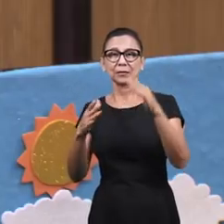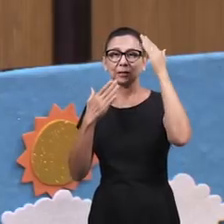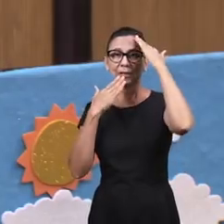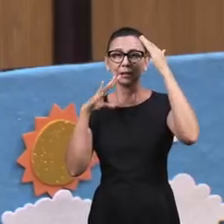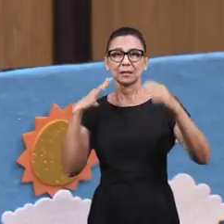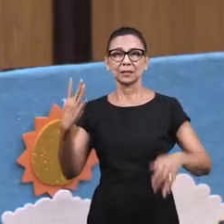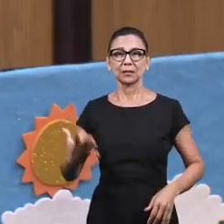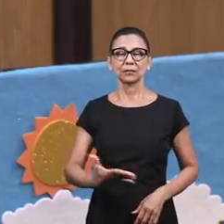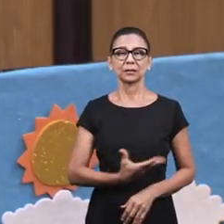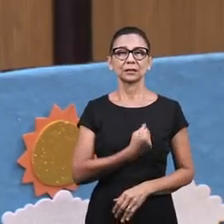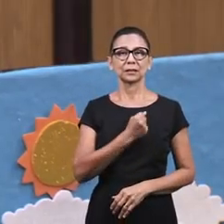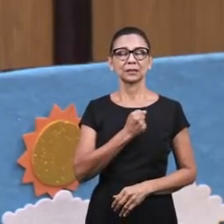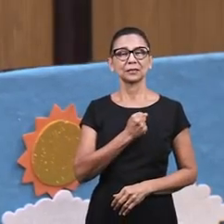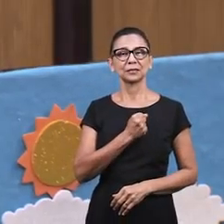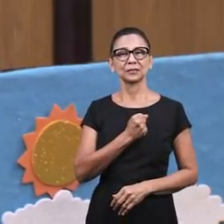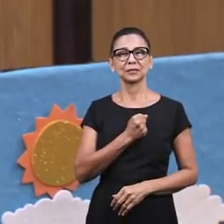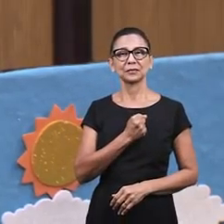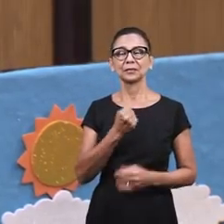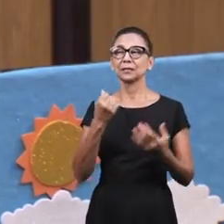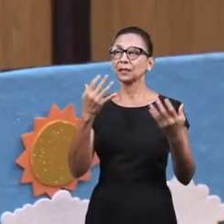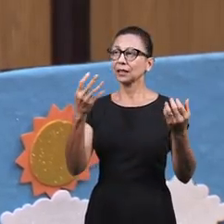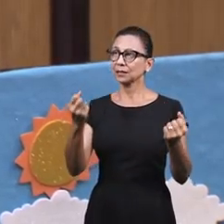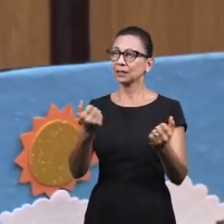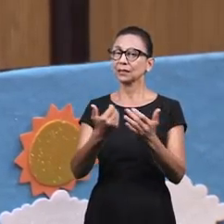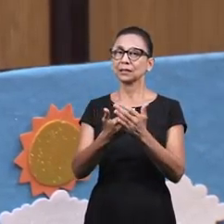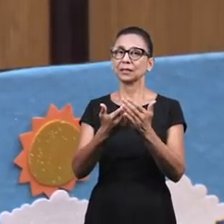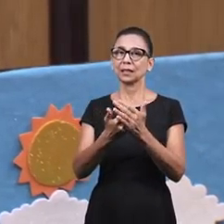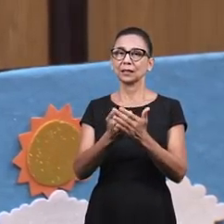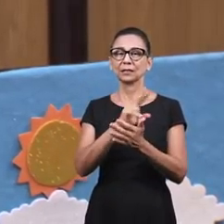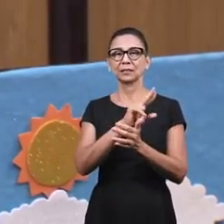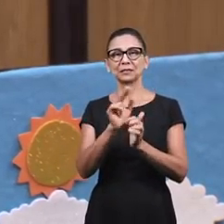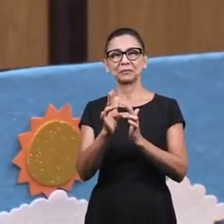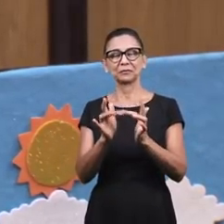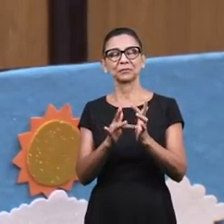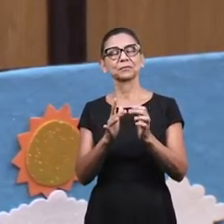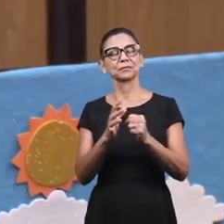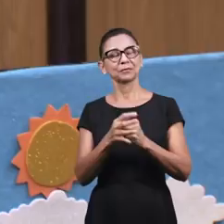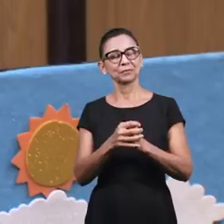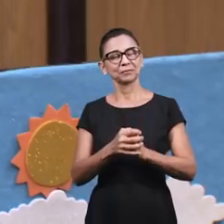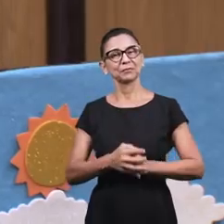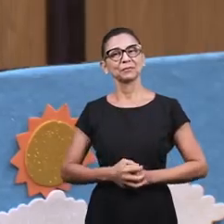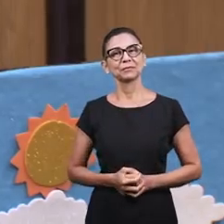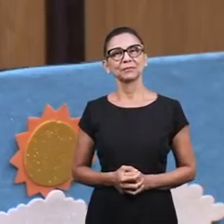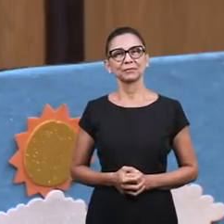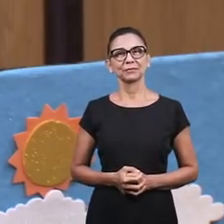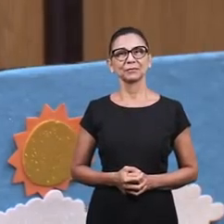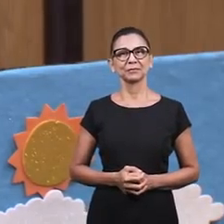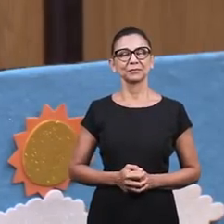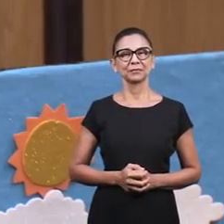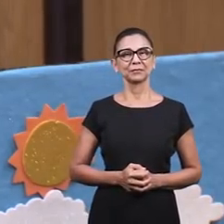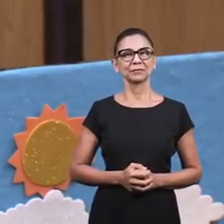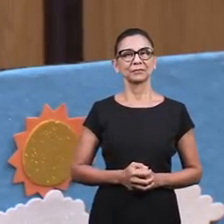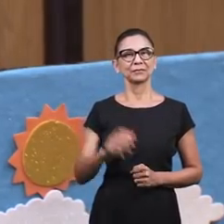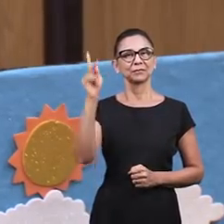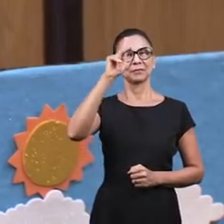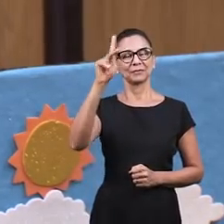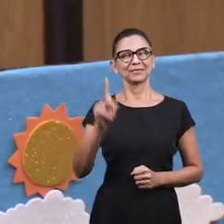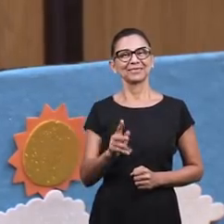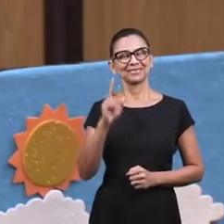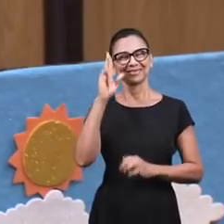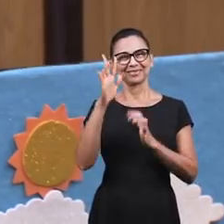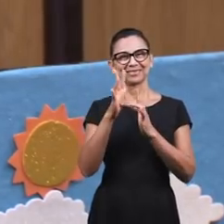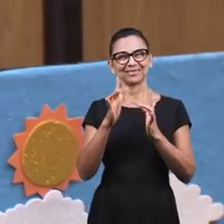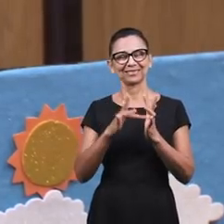salvação nós te louvamos por tudo aceita esta aula no teu altar em nome de Jesus amém a